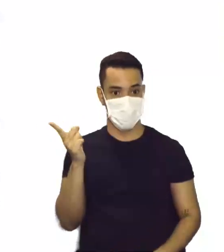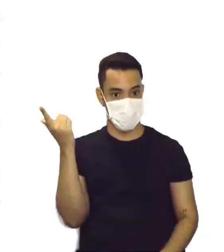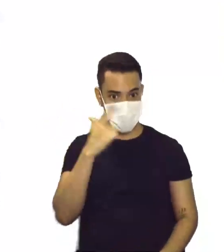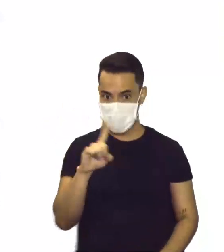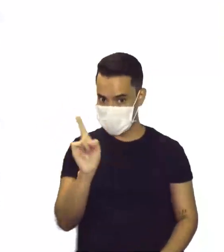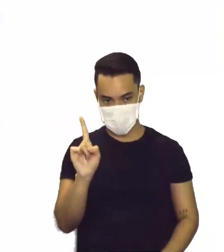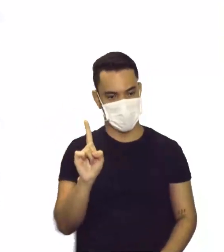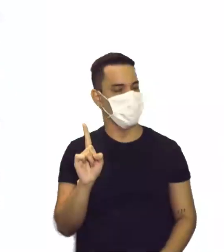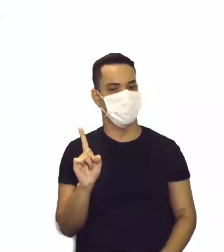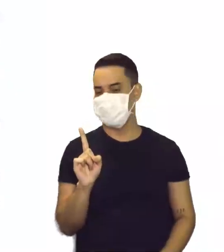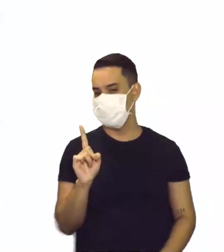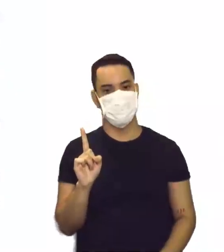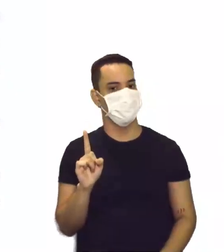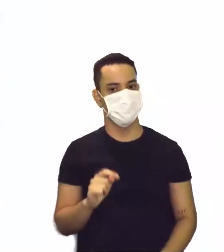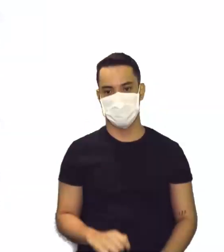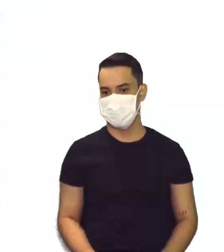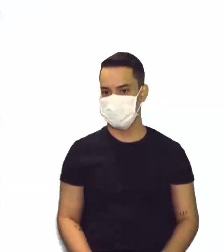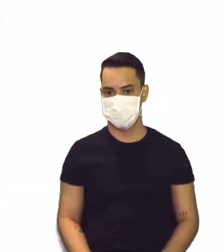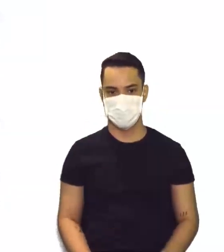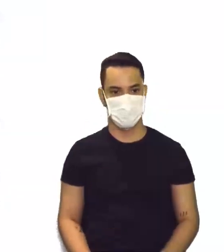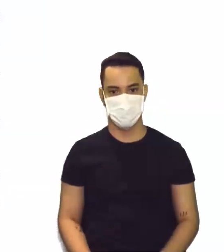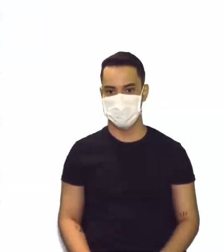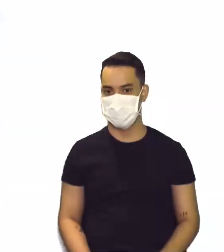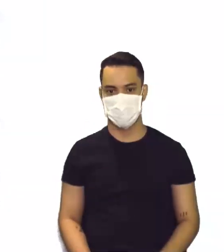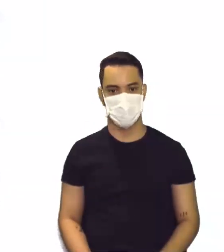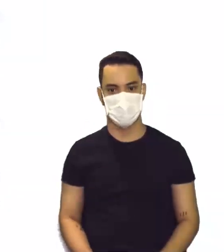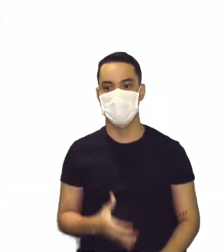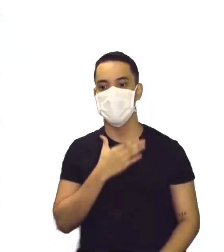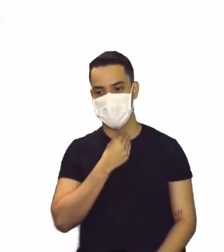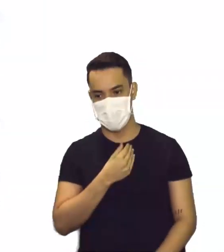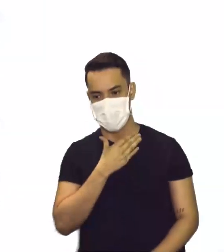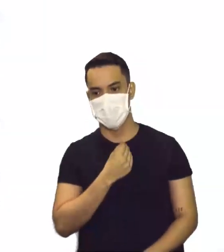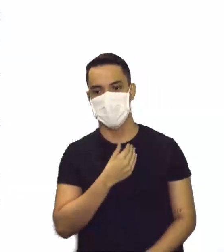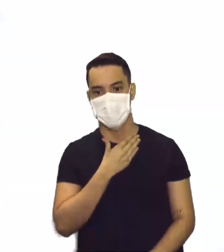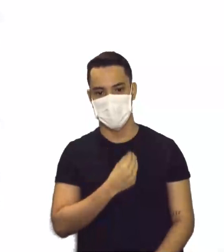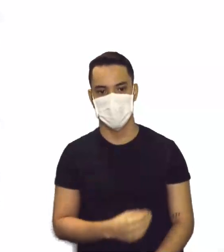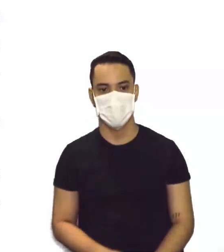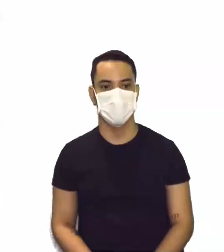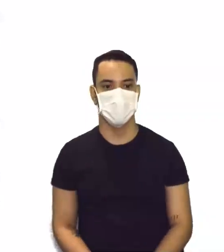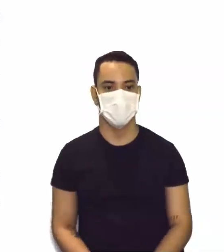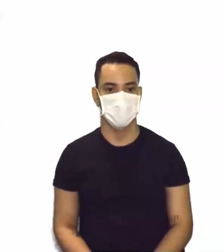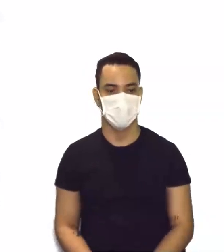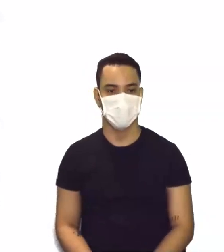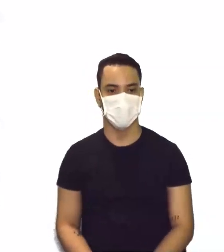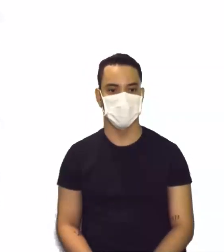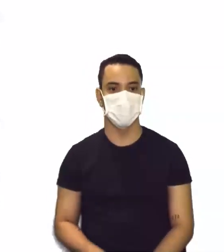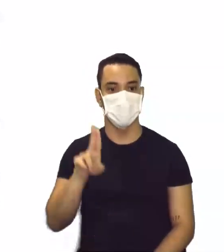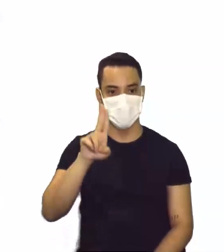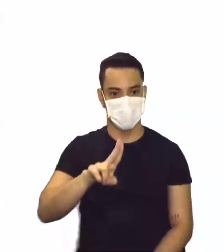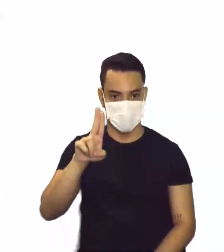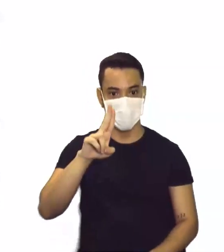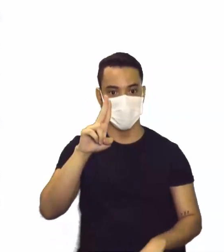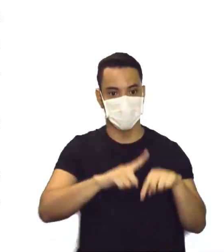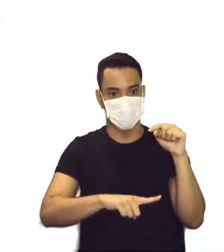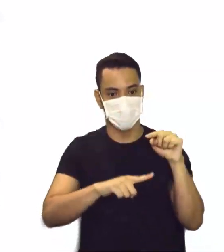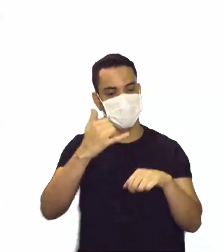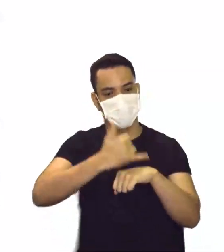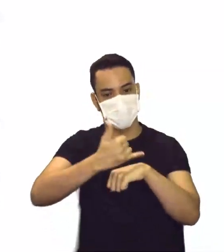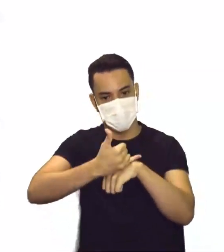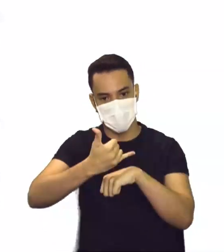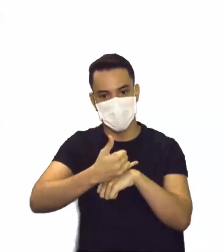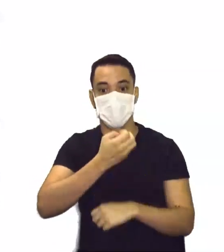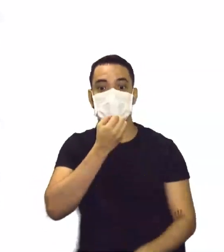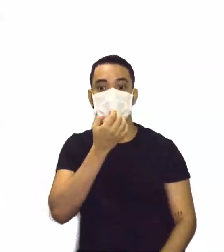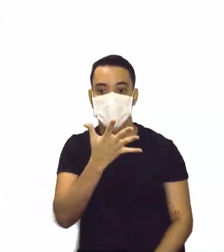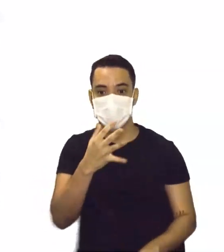conseguir. Isso não é verdade, né? Então, falsa. Letra C. Os metais destacam-se como